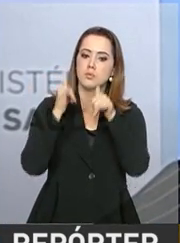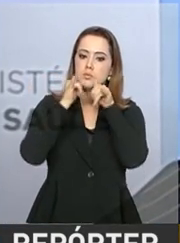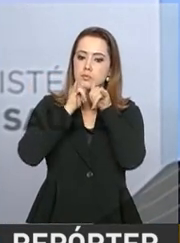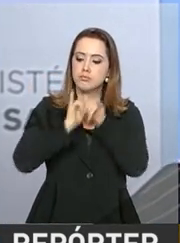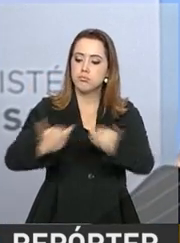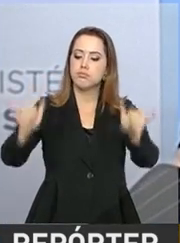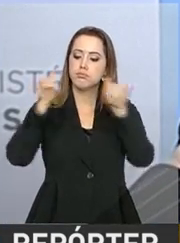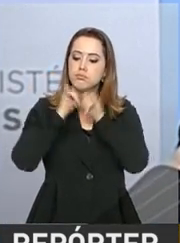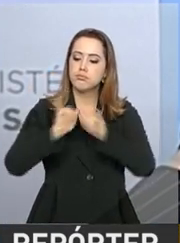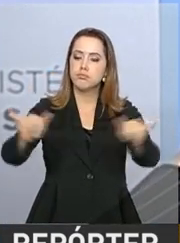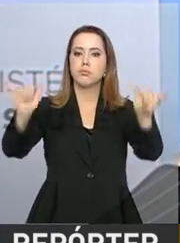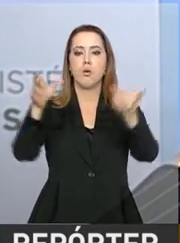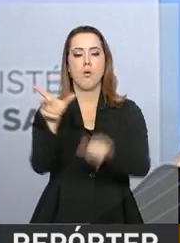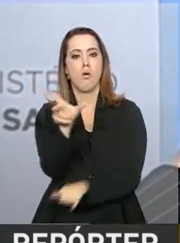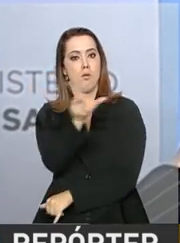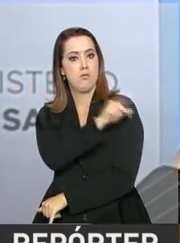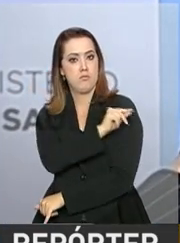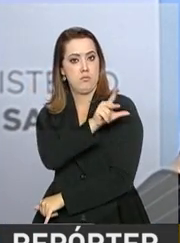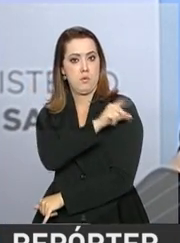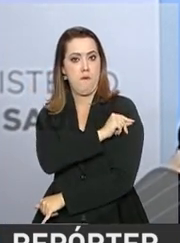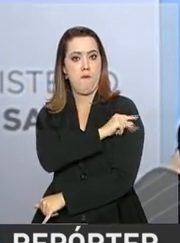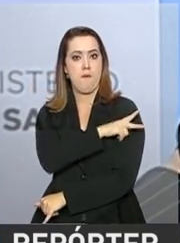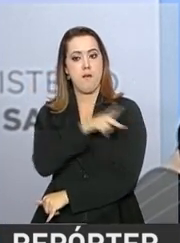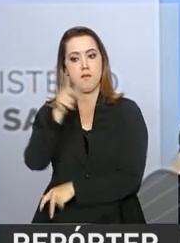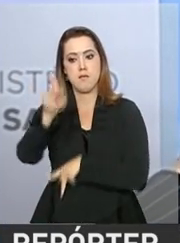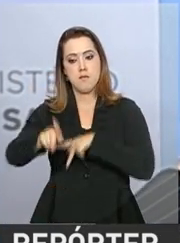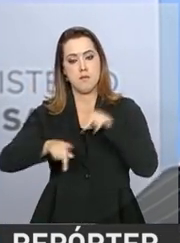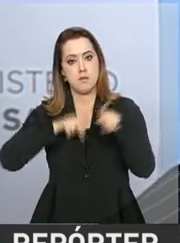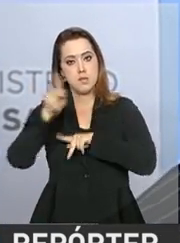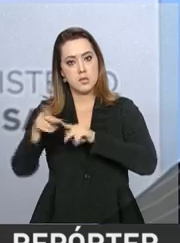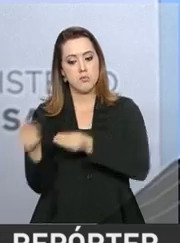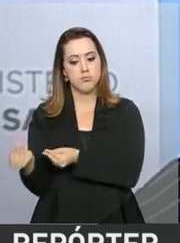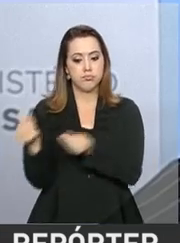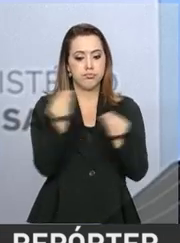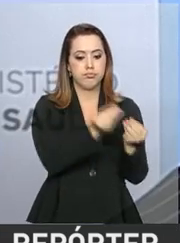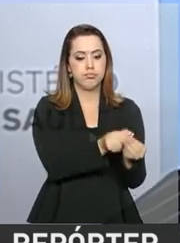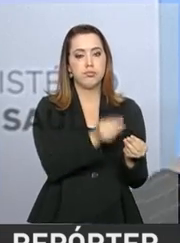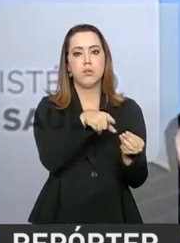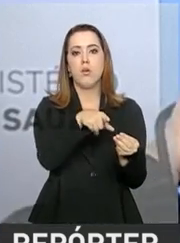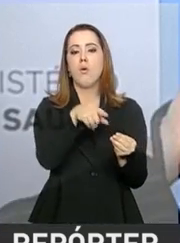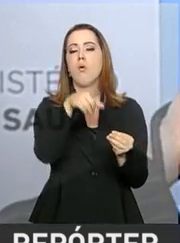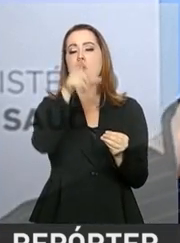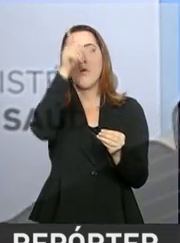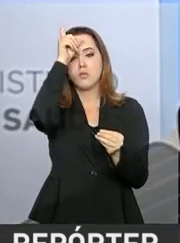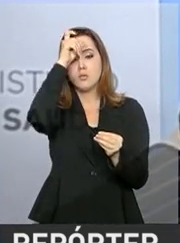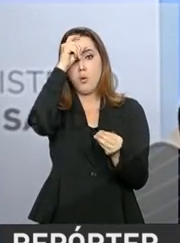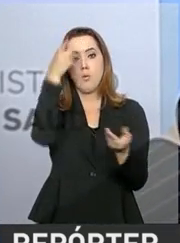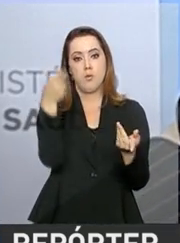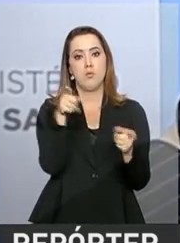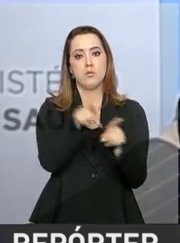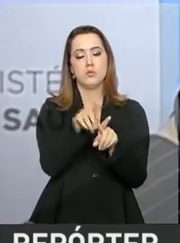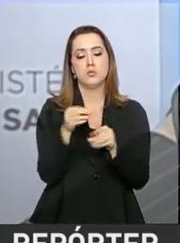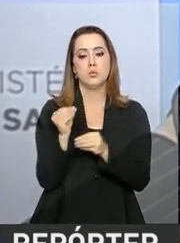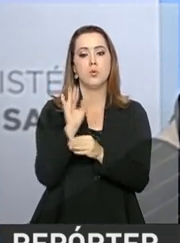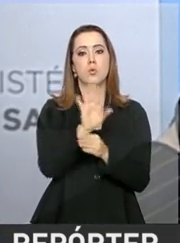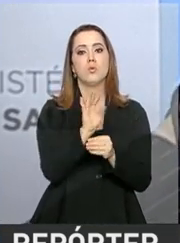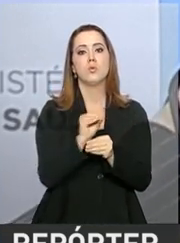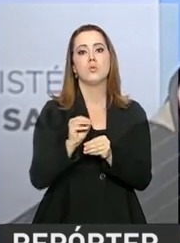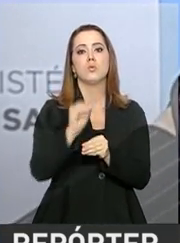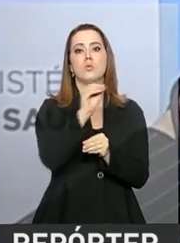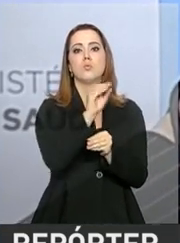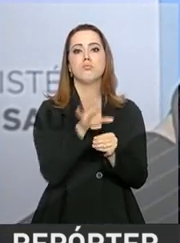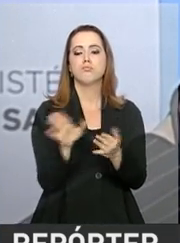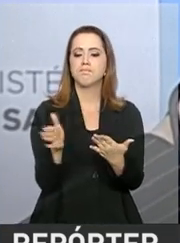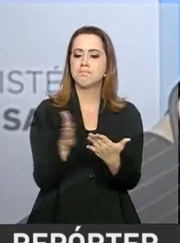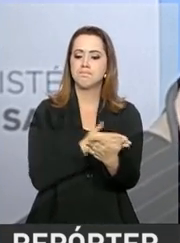de vacinação, mobilizamos as pessoas para que vão até os postos de saúde, façamos a complementação da